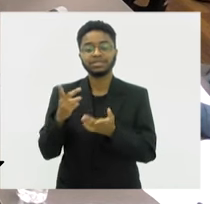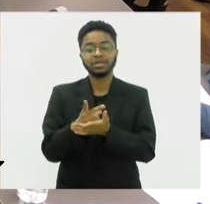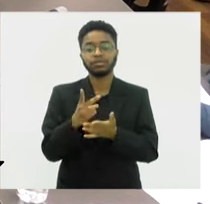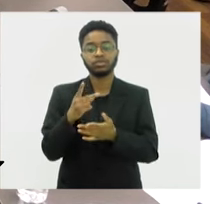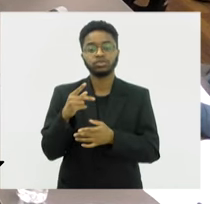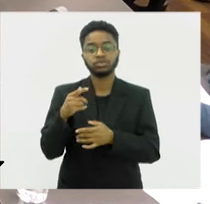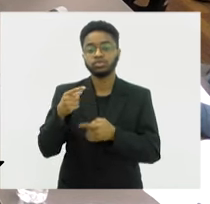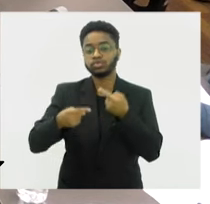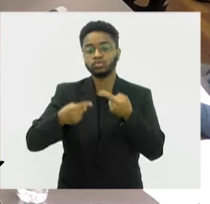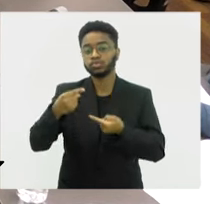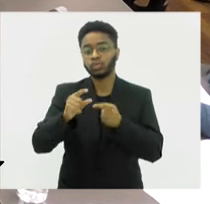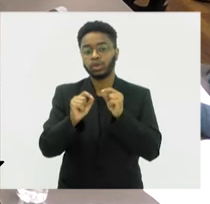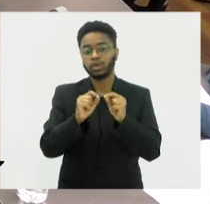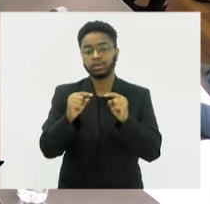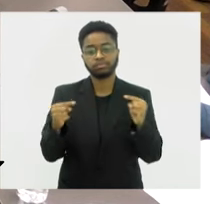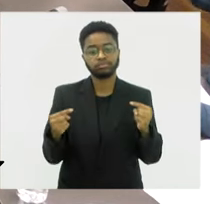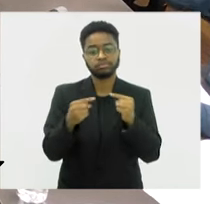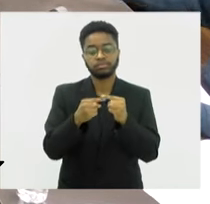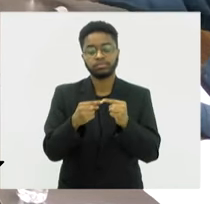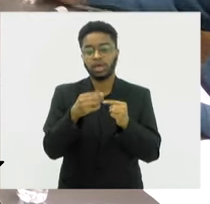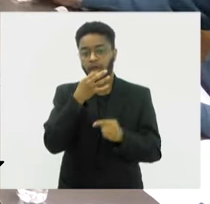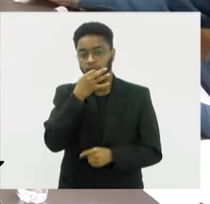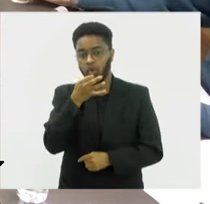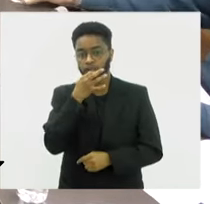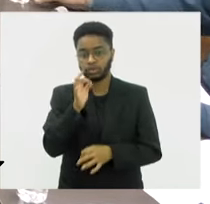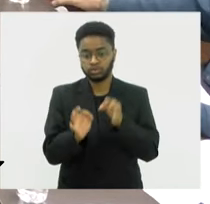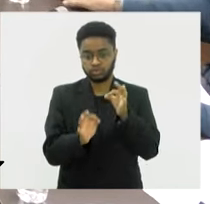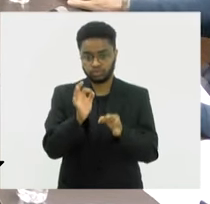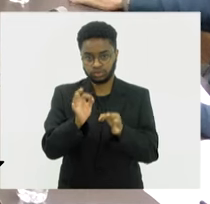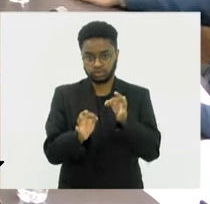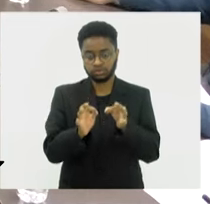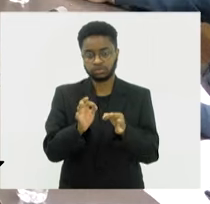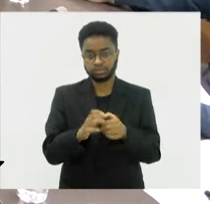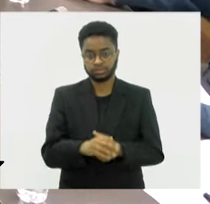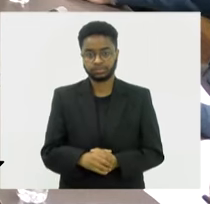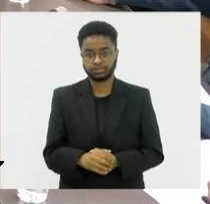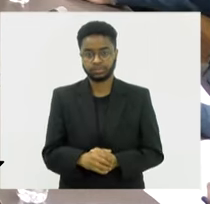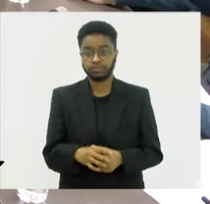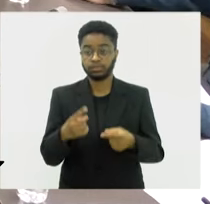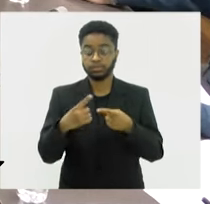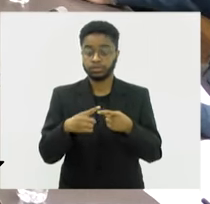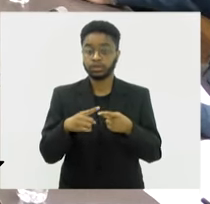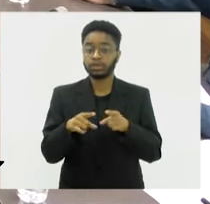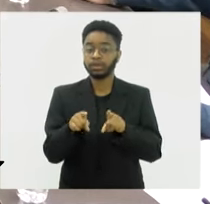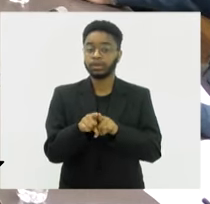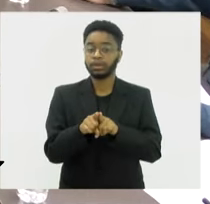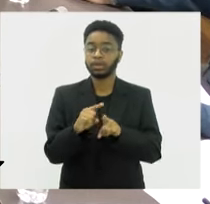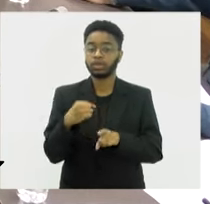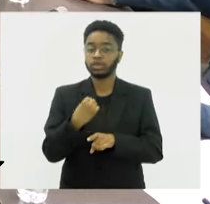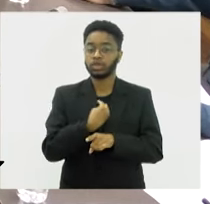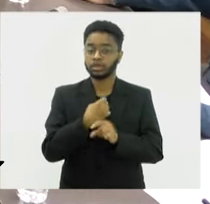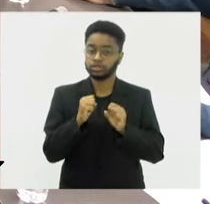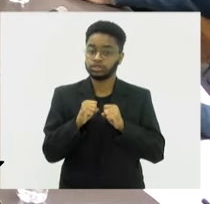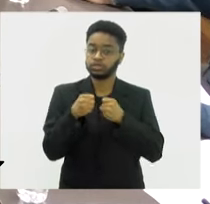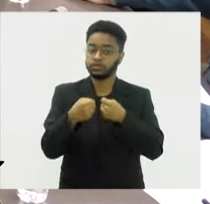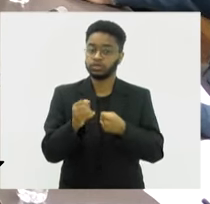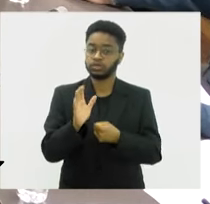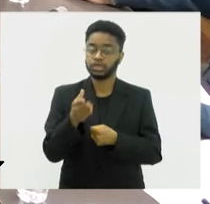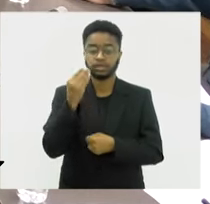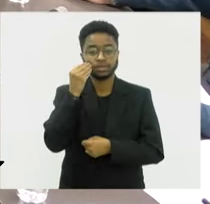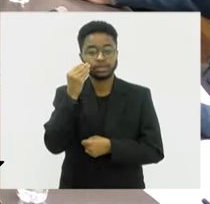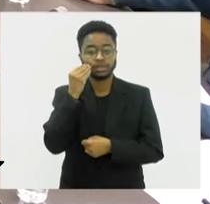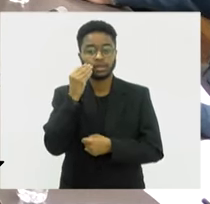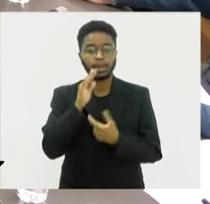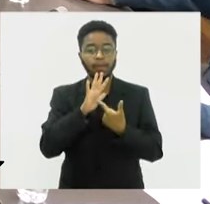dois argumentos jurídicos sólidos, ou potencialmente sólidos. A gente já chegou, inclusive, a fazer esforço de buscar